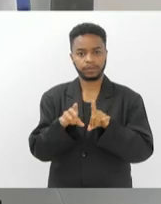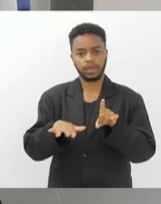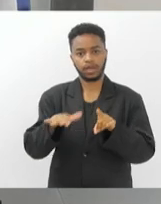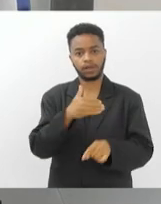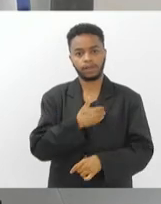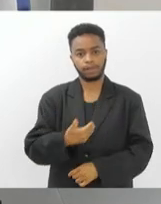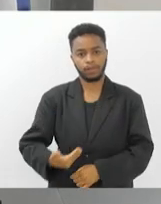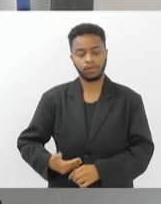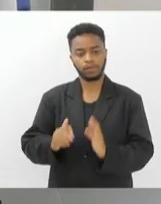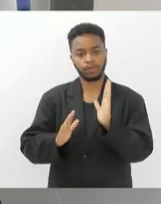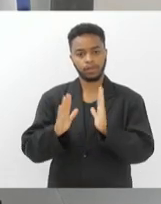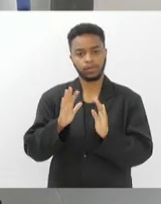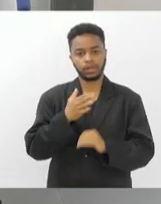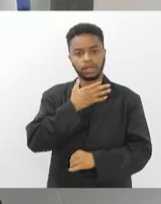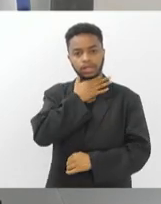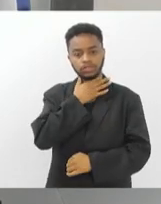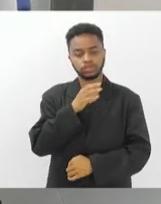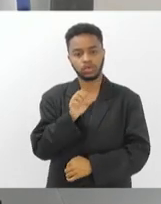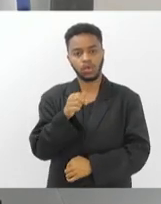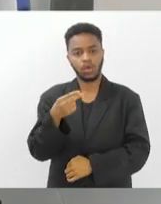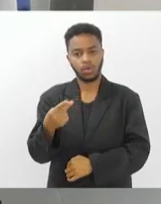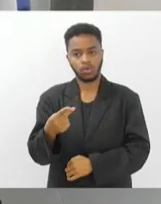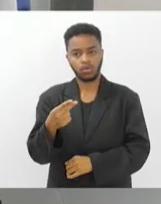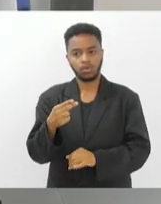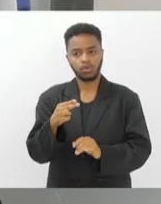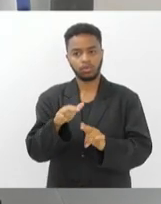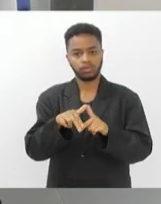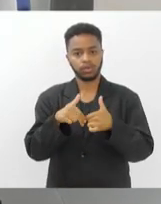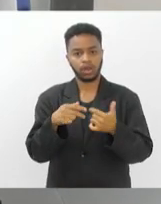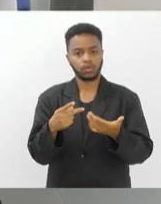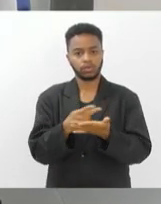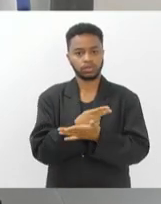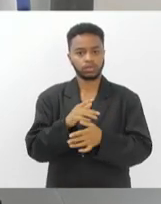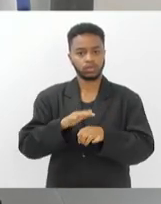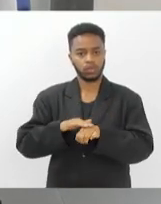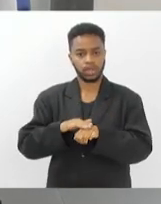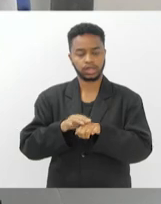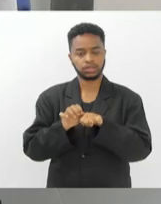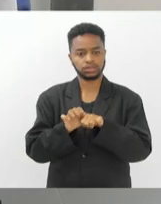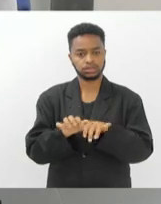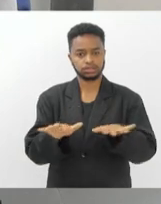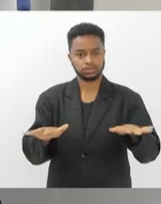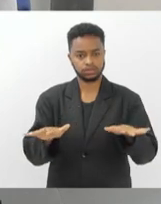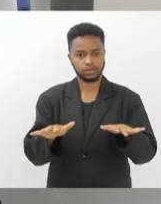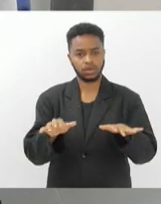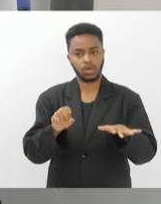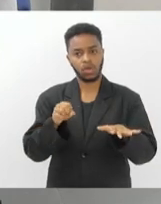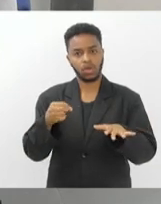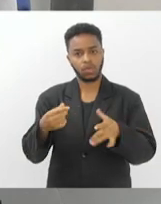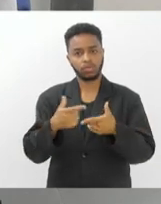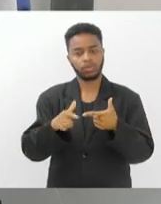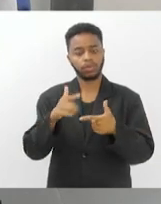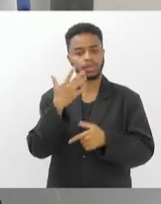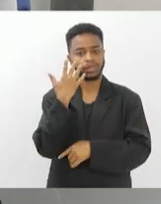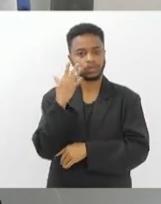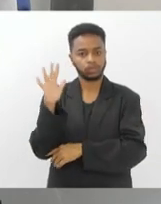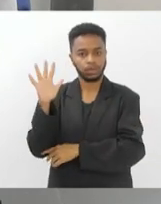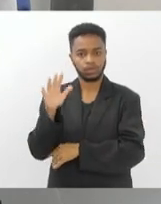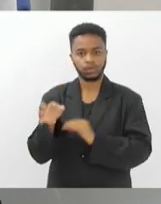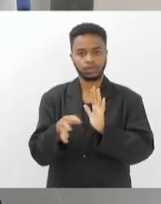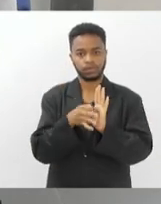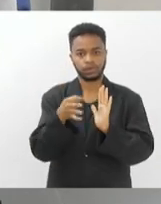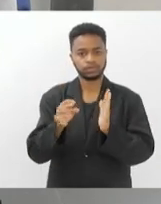em tempos de crises ocasionadas por moléstias contagiosas ou catástrofes naturais. O parecer original do deputado